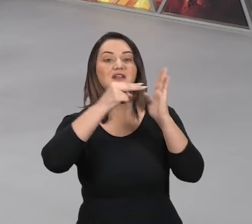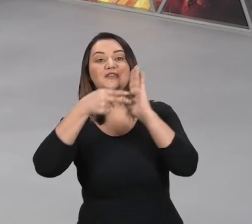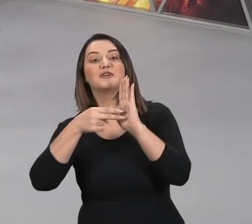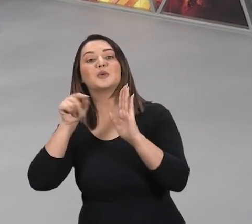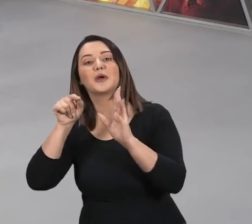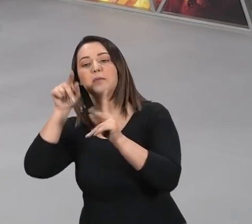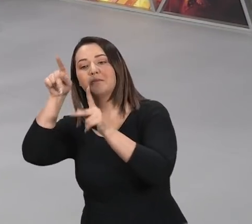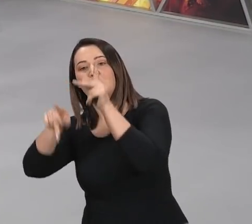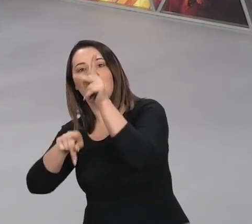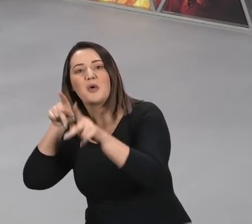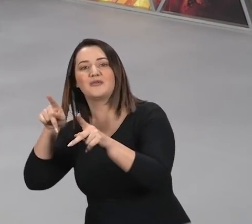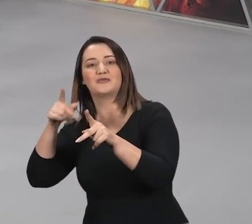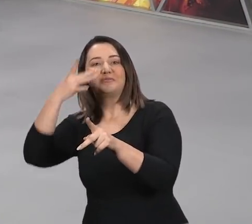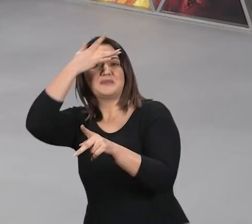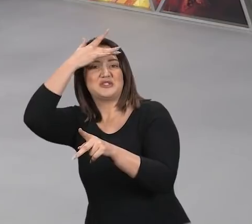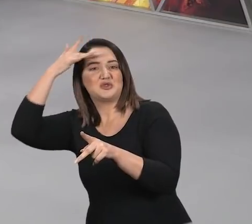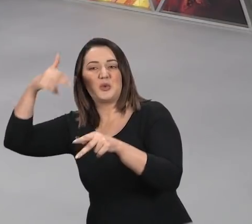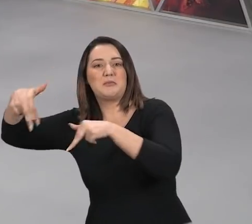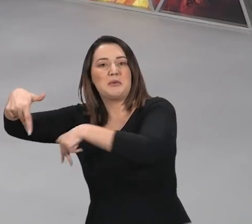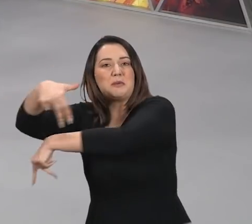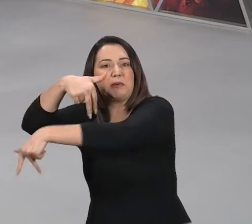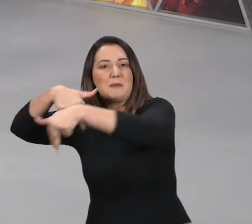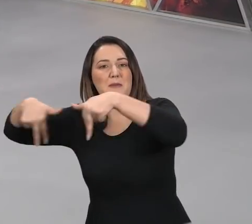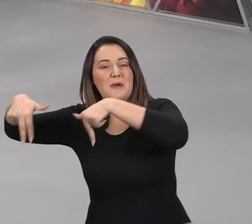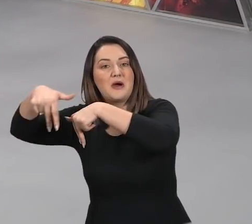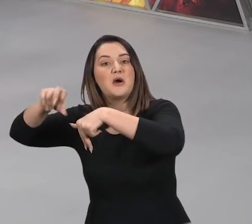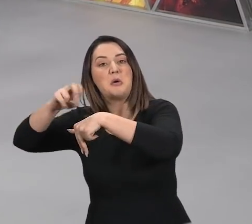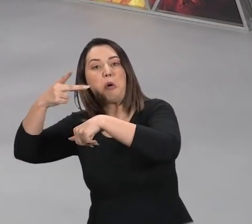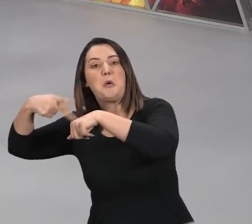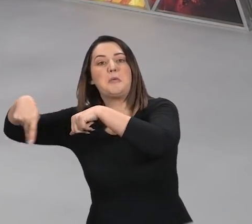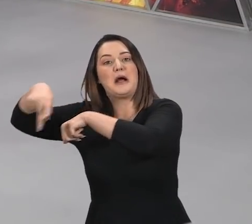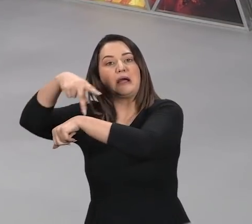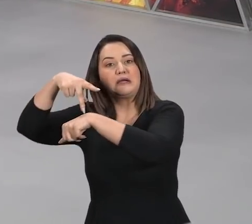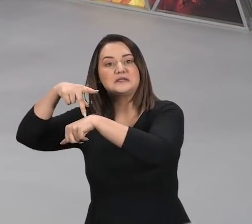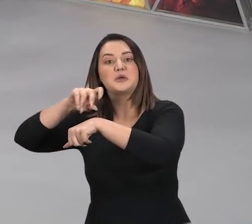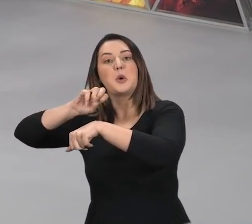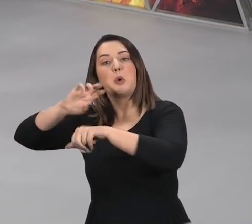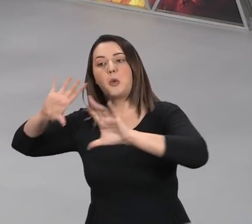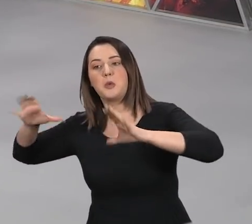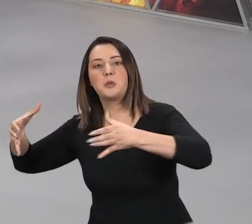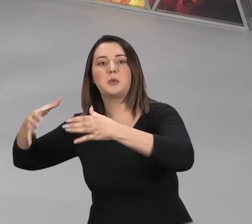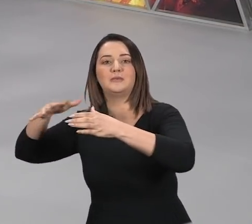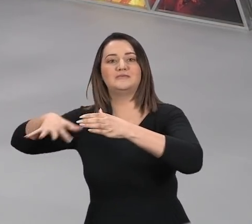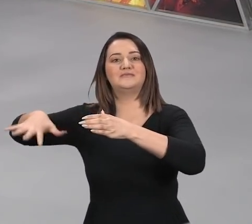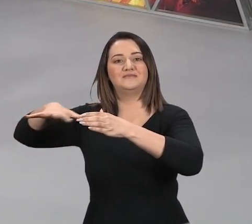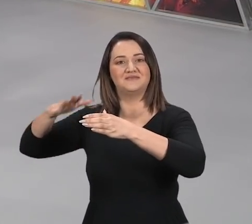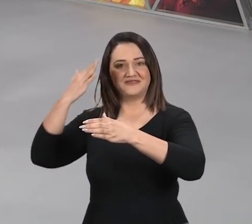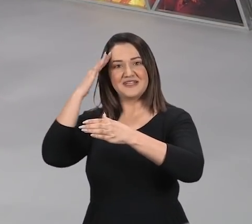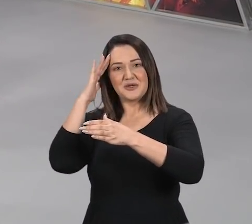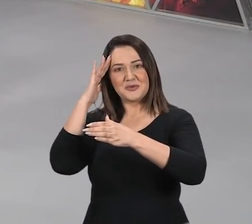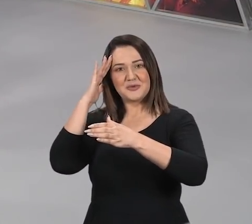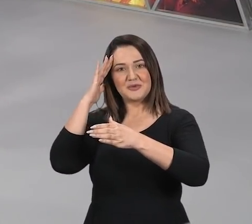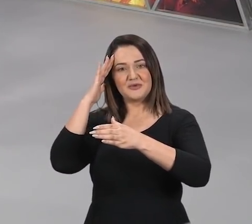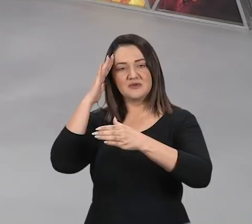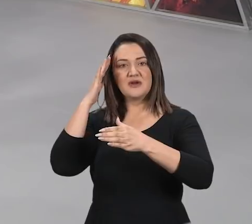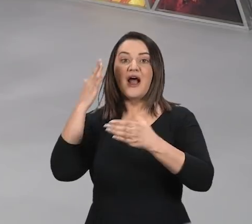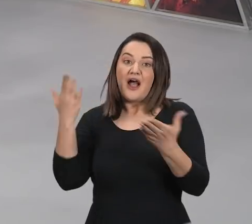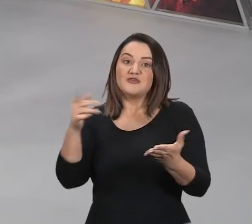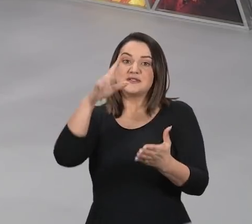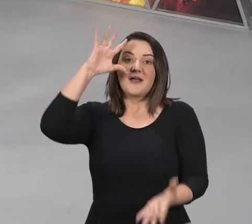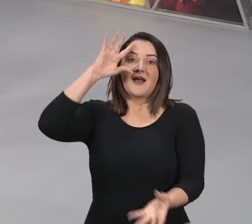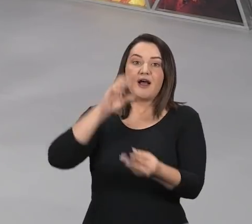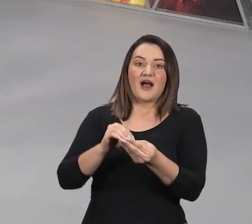bíblico diz que água significa multidões, significa pessoas, significa povos. A própria